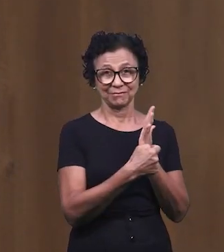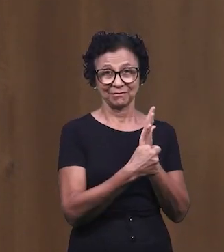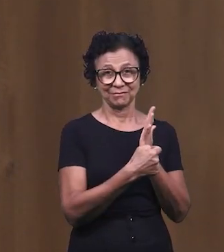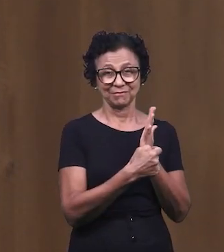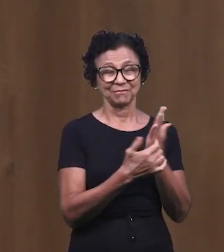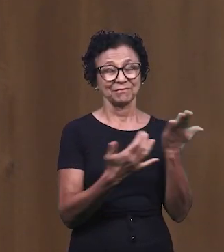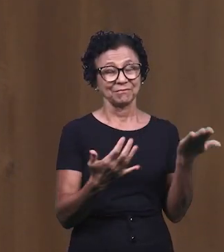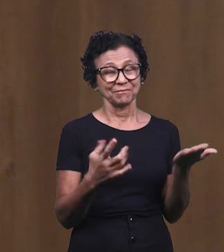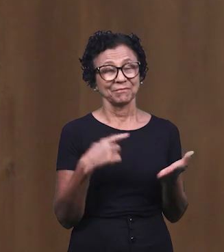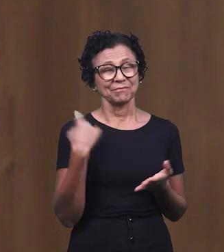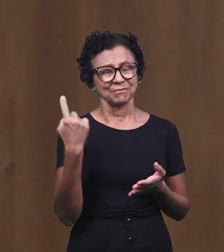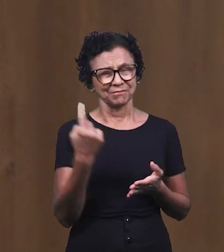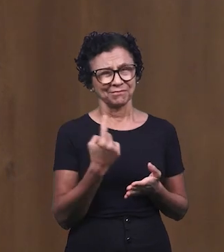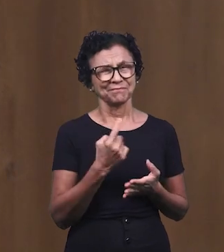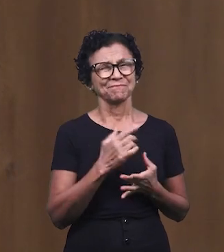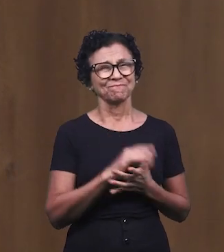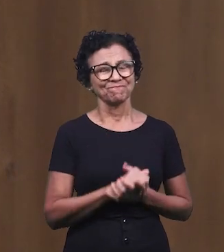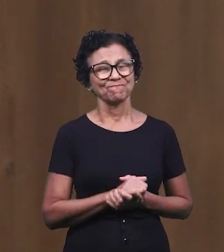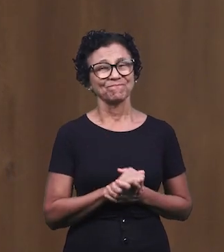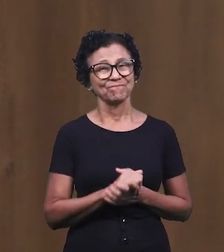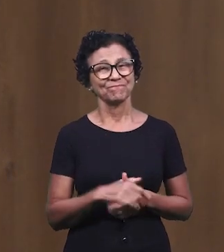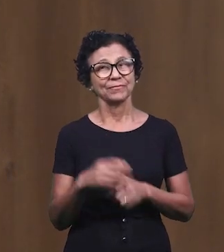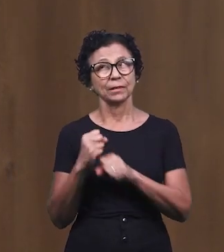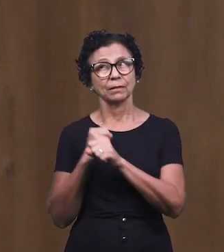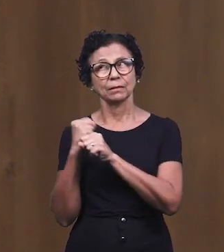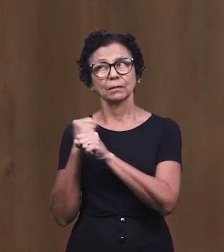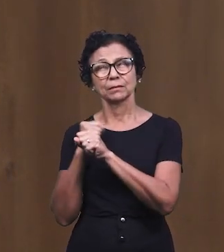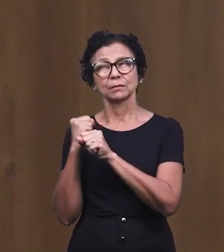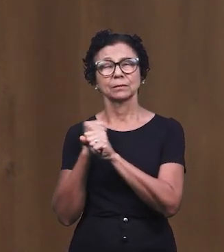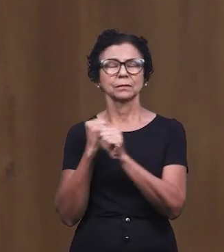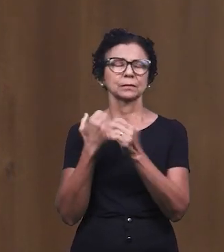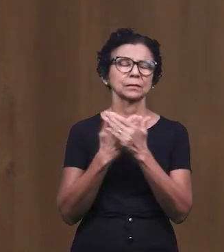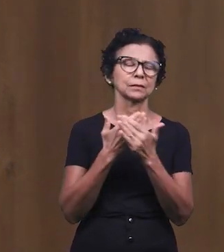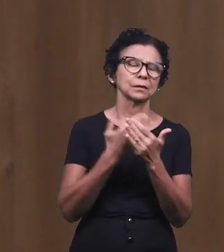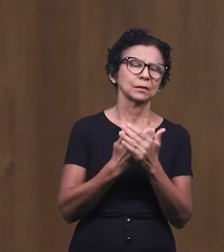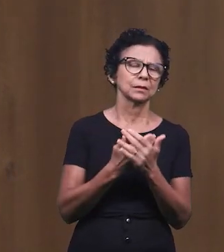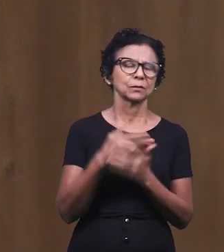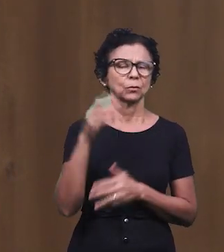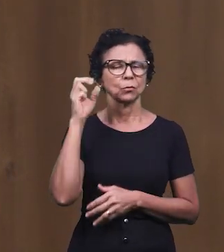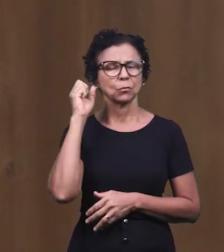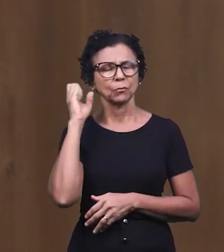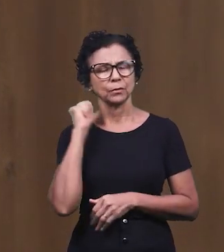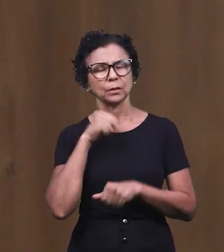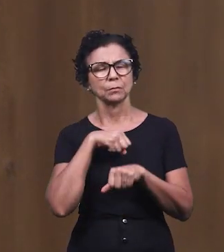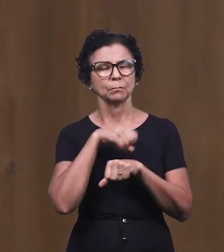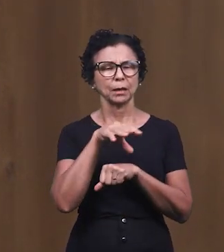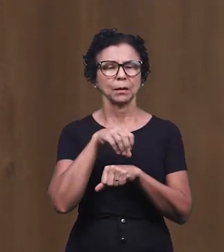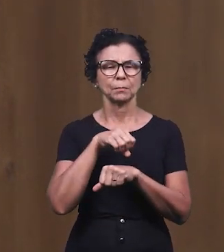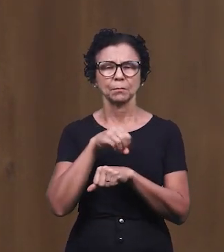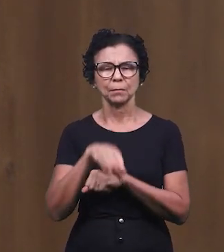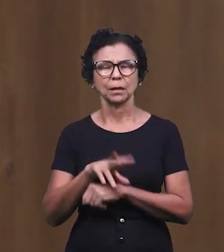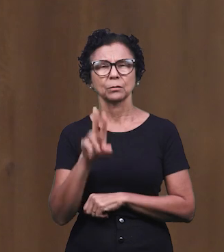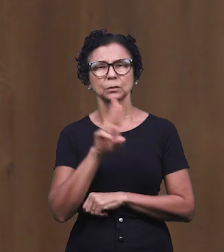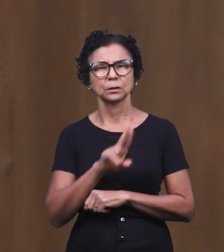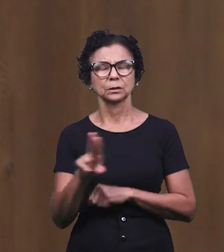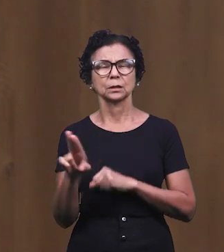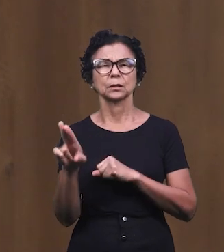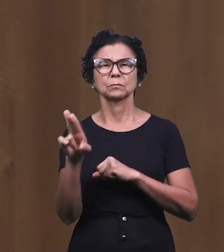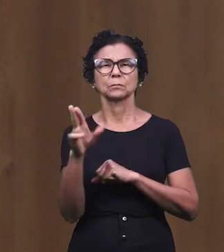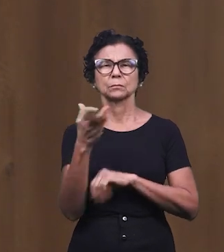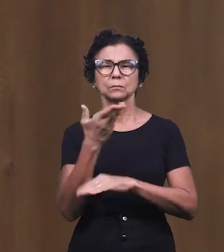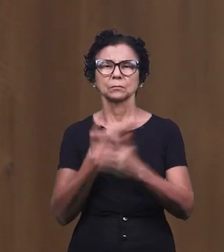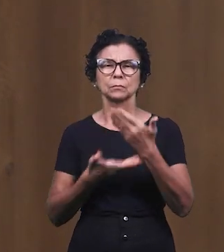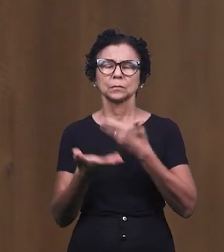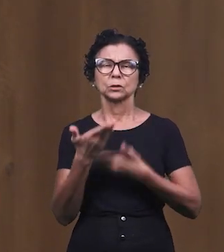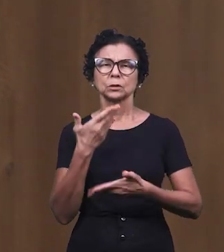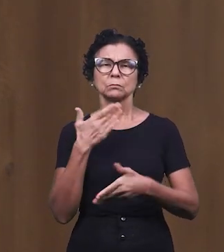nós, né, que ouvimos, que estamos há anos estudando, há anos ouvindo, passando, sempre utilizamos nas nossas conversas.